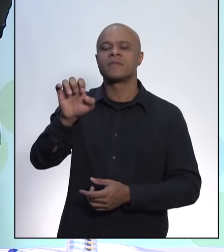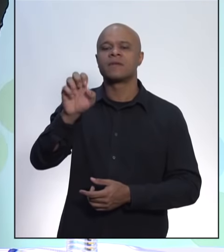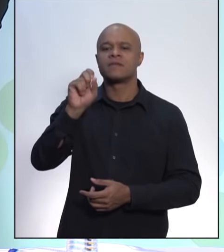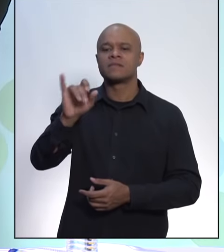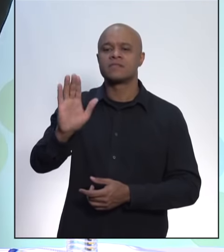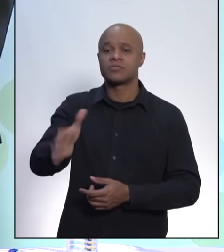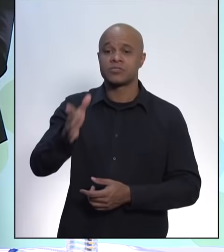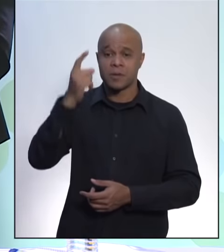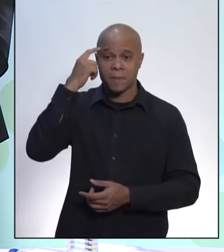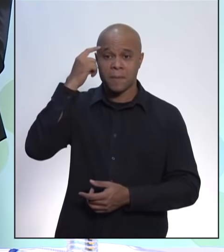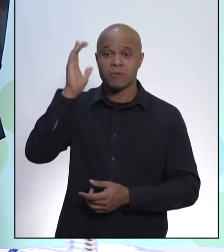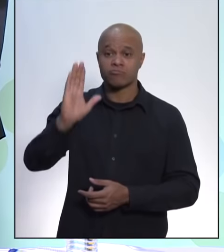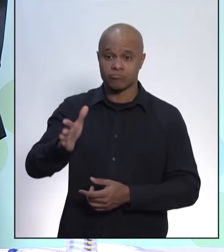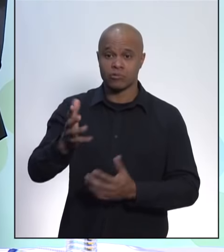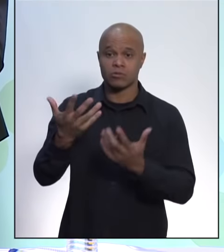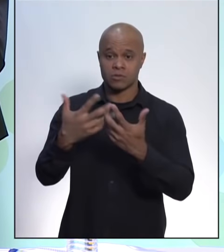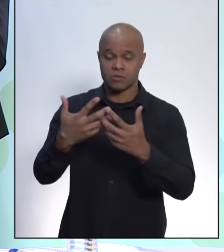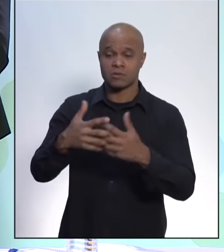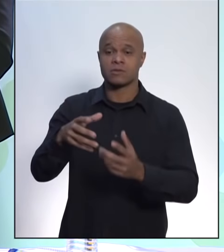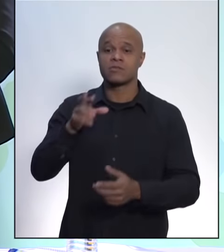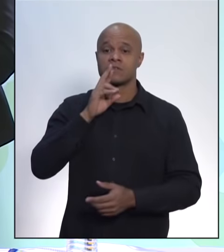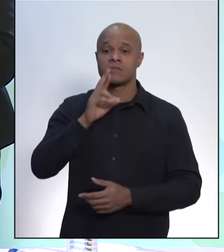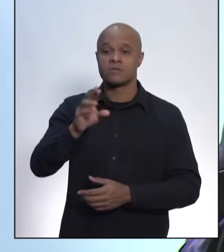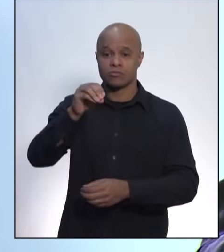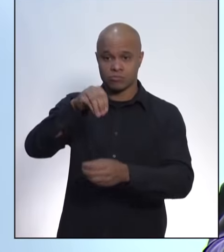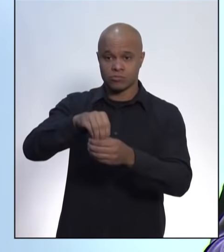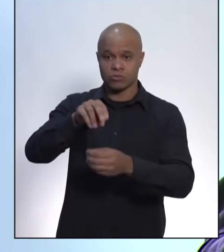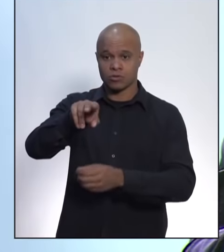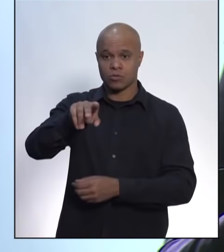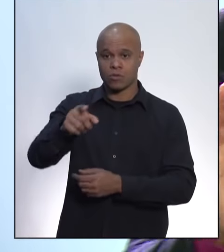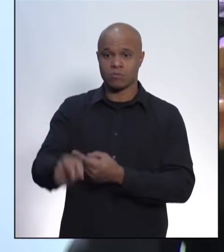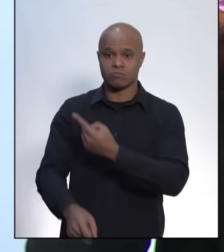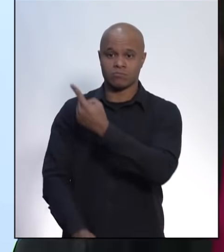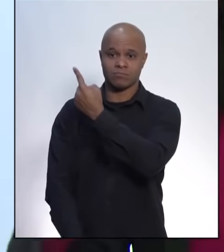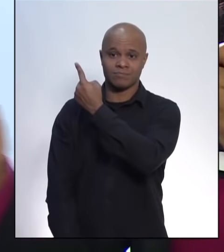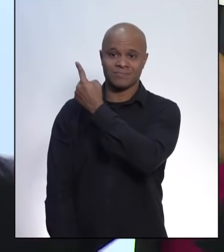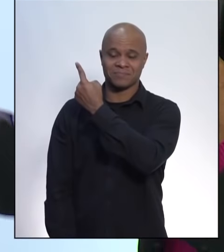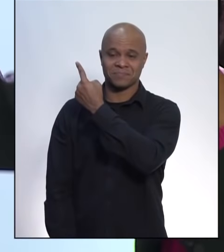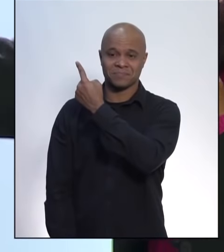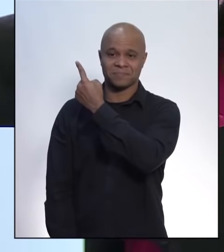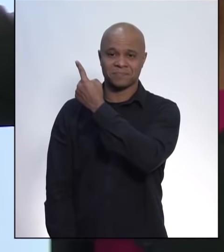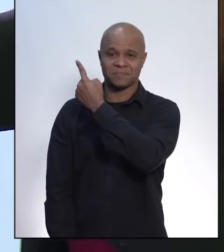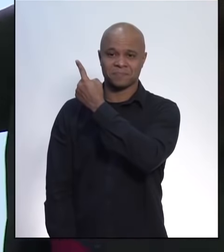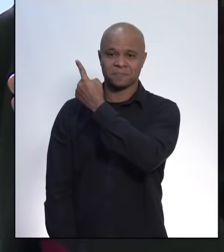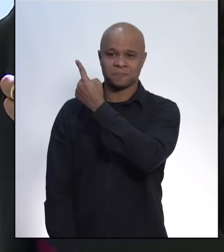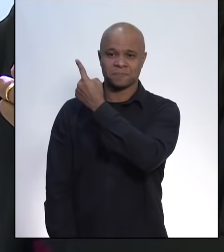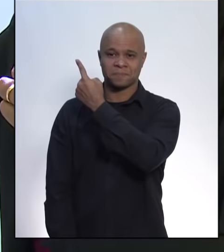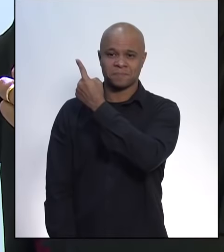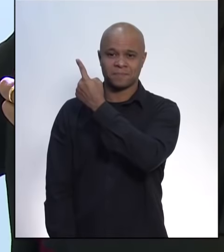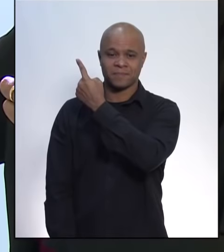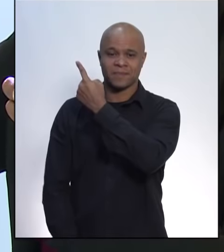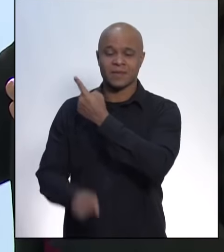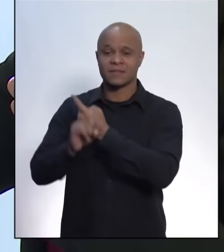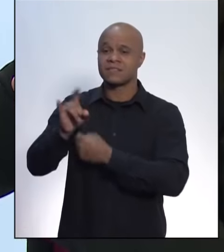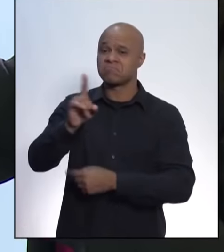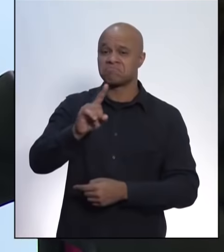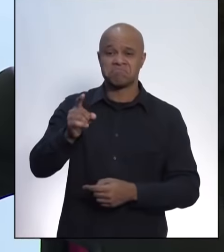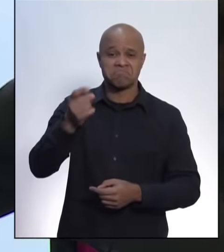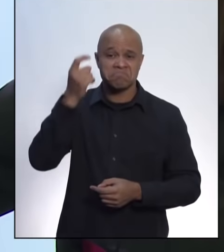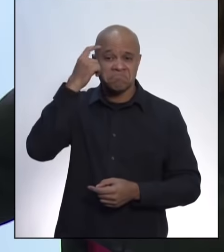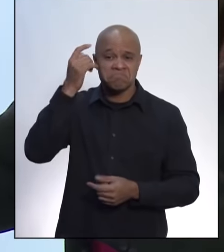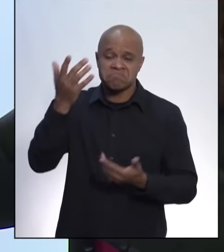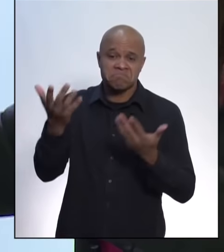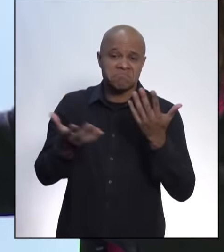isso eu quero que você responda e essa raiva se você não refletiu sobre isso eu quero que você responda no